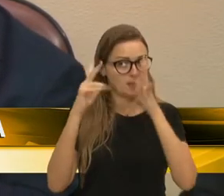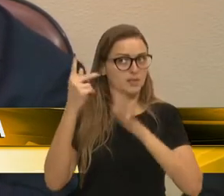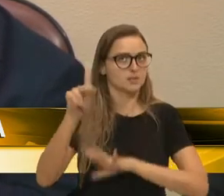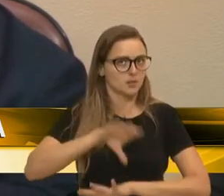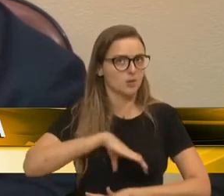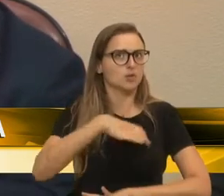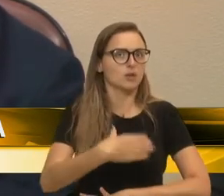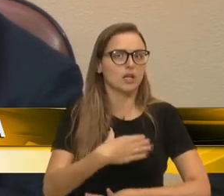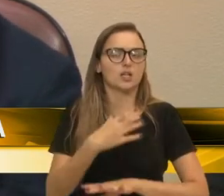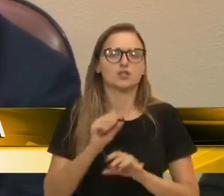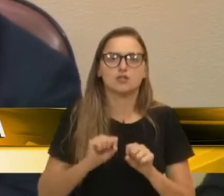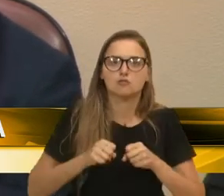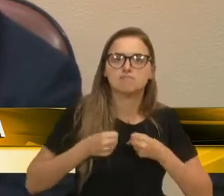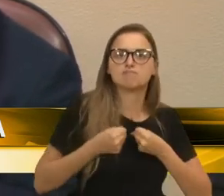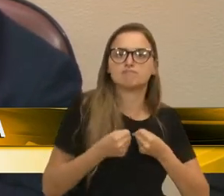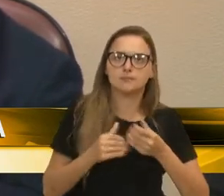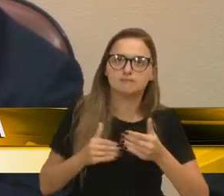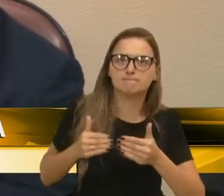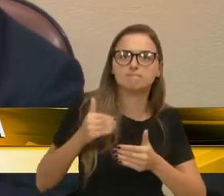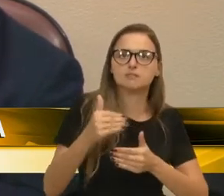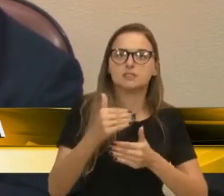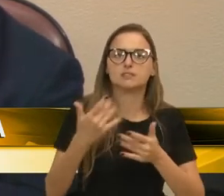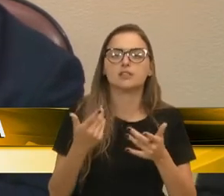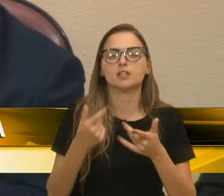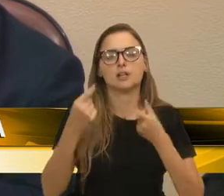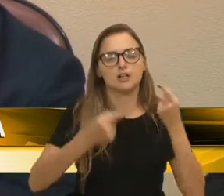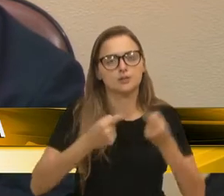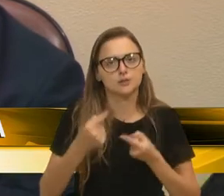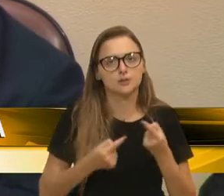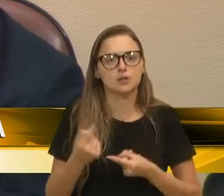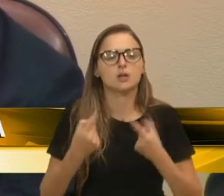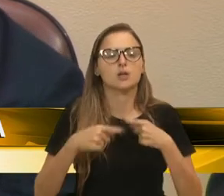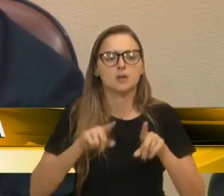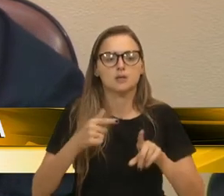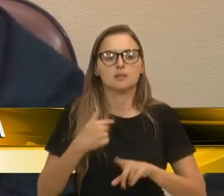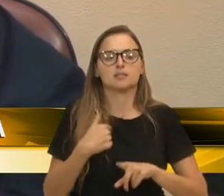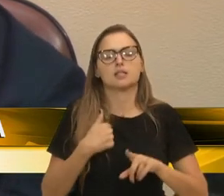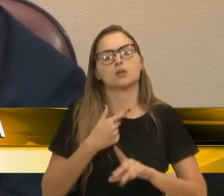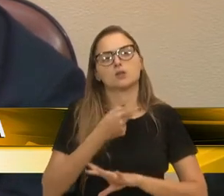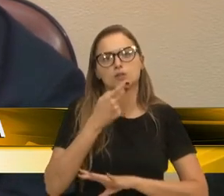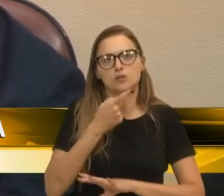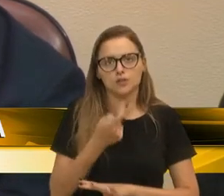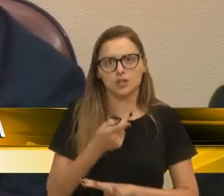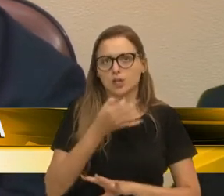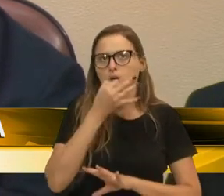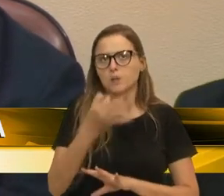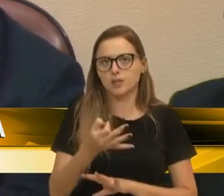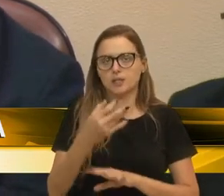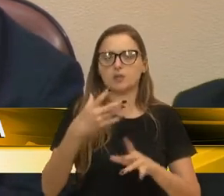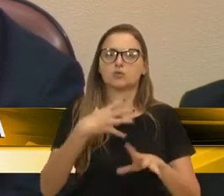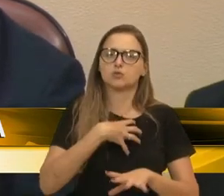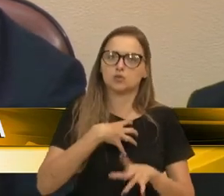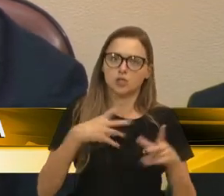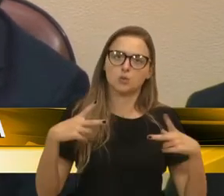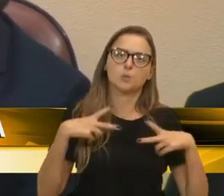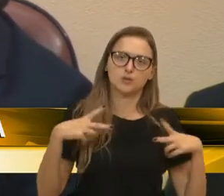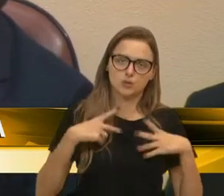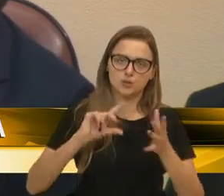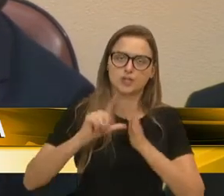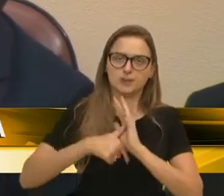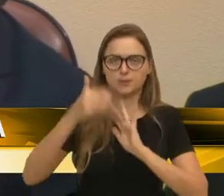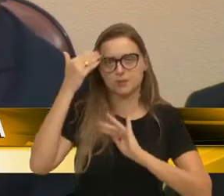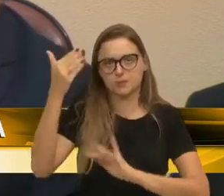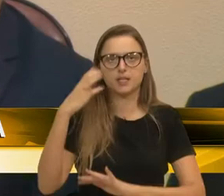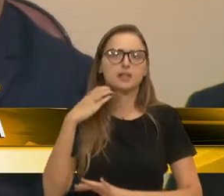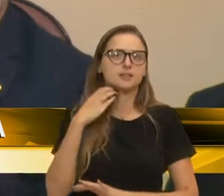enfrentar esse debate. Precisa ser enfrentado, mas eu vou levar esses posicionamentos, sim, de forma particular, no momento oportuno. Obrigado, vereador,